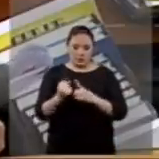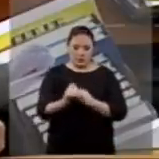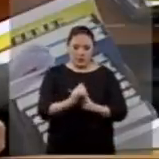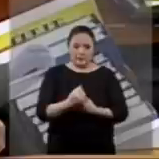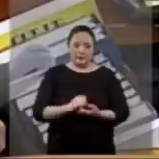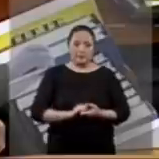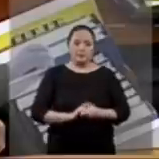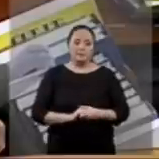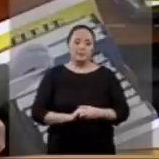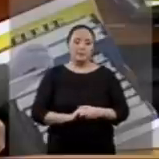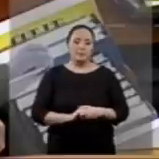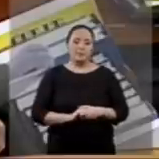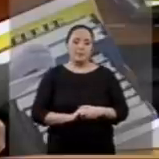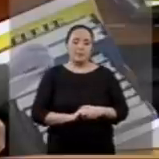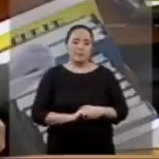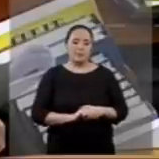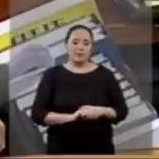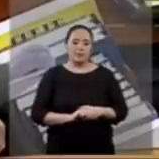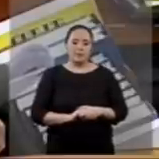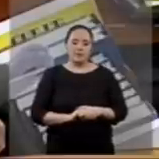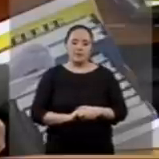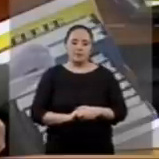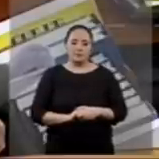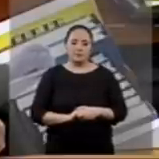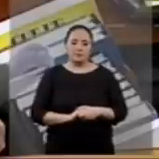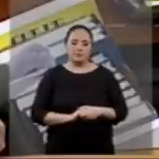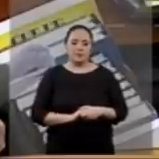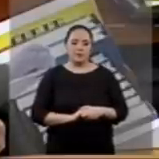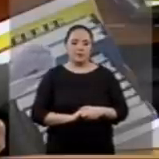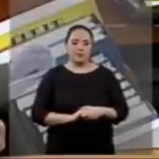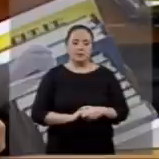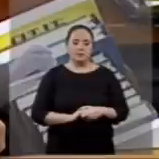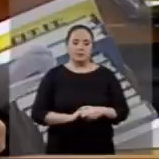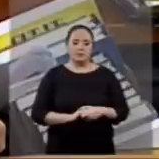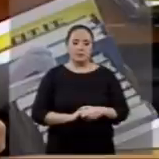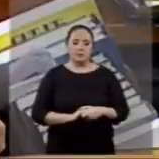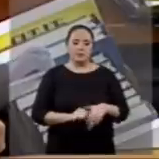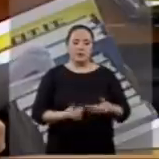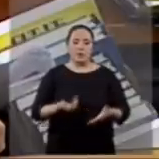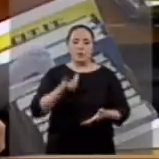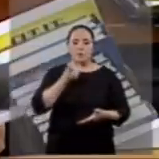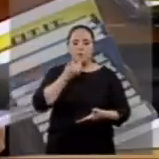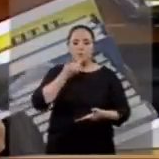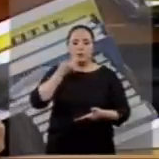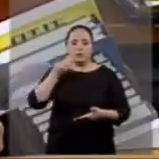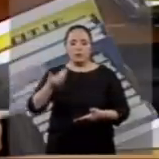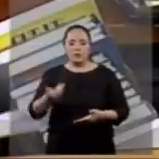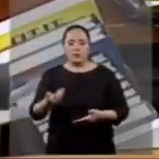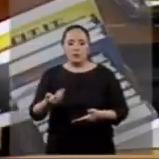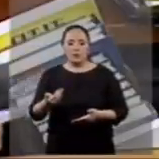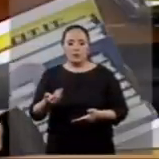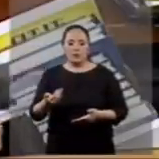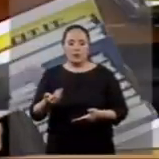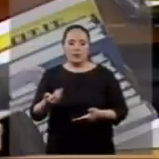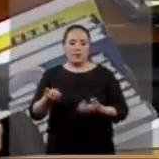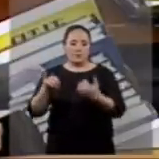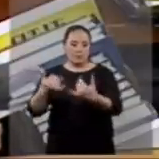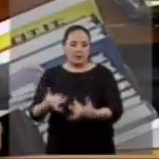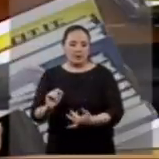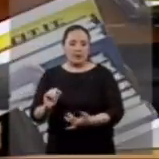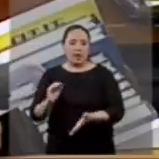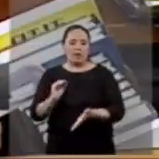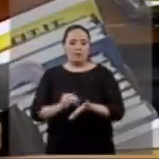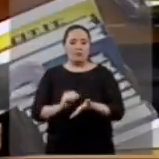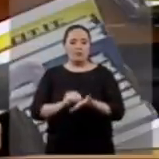Justifica-o esse pedido a partir da suposta falta no ordenamento de